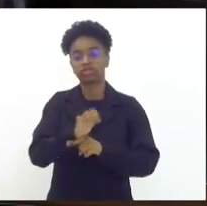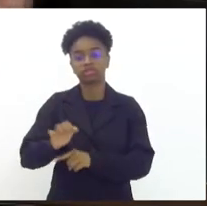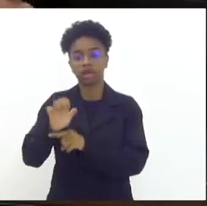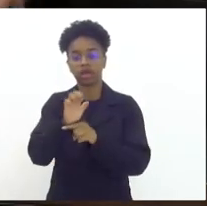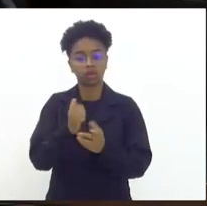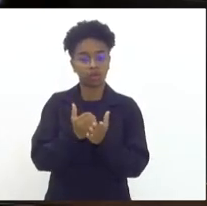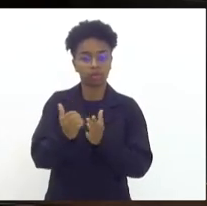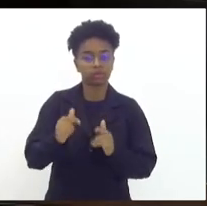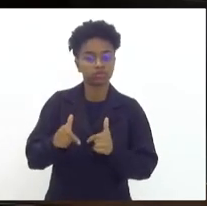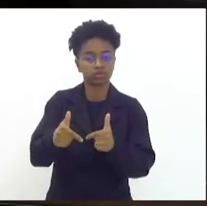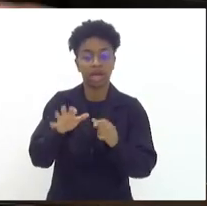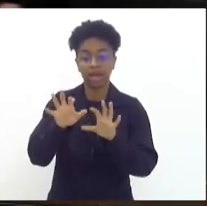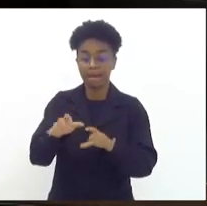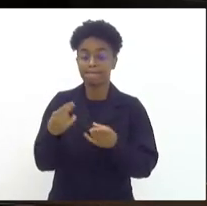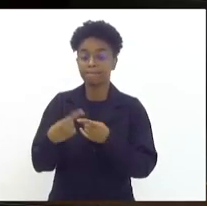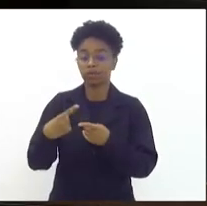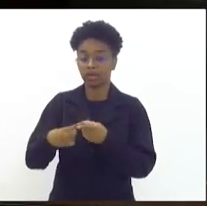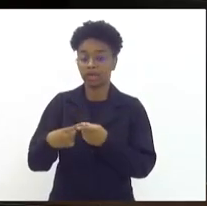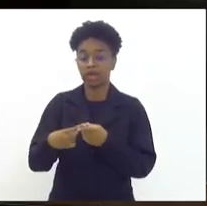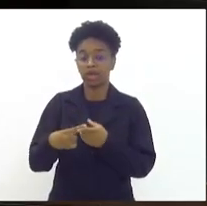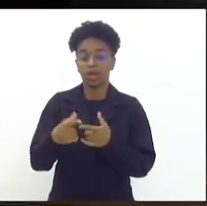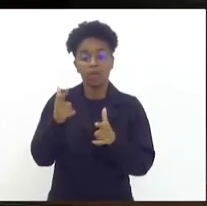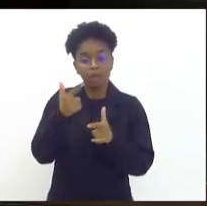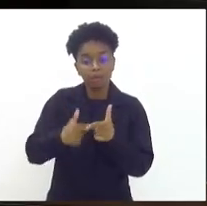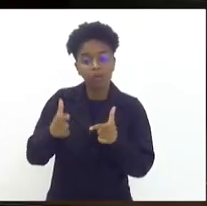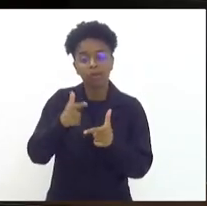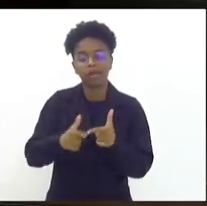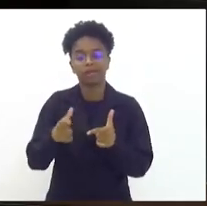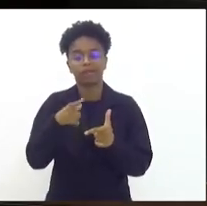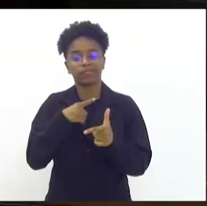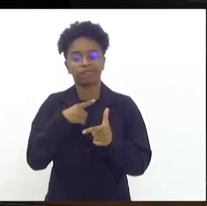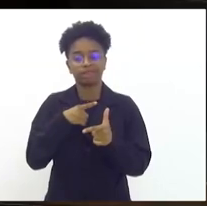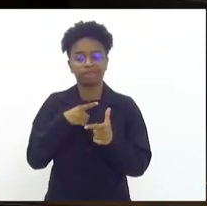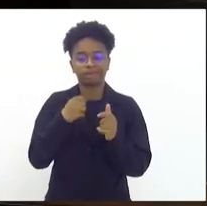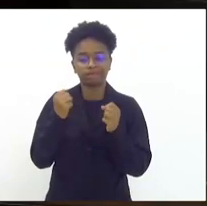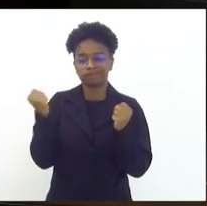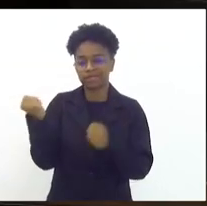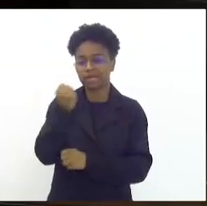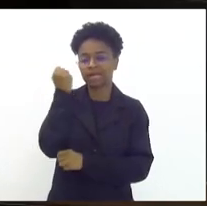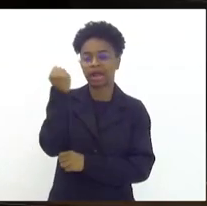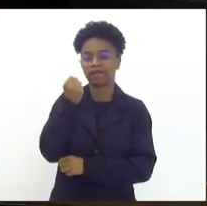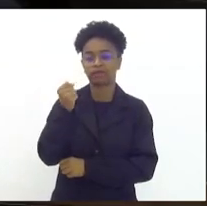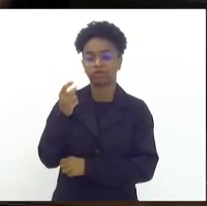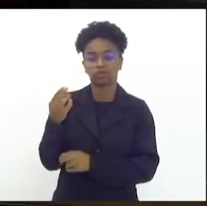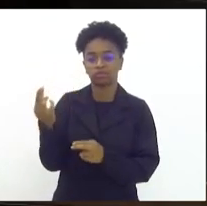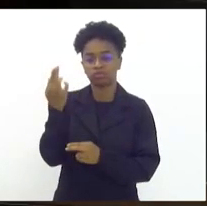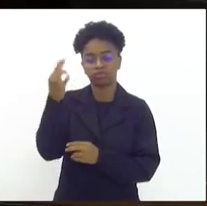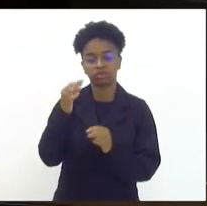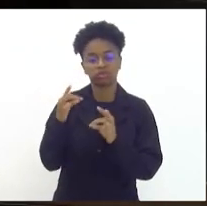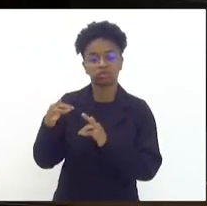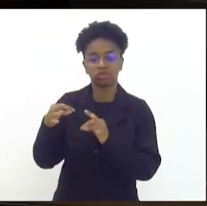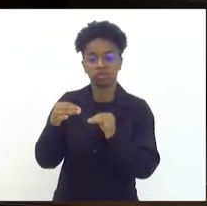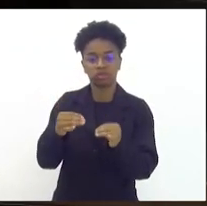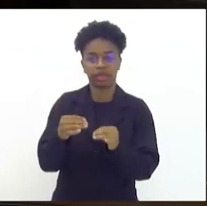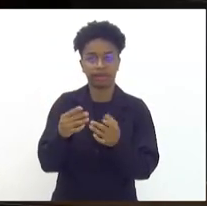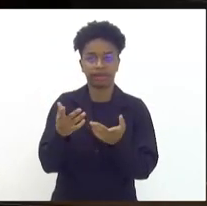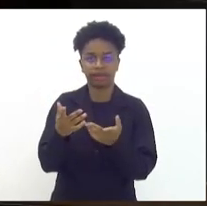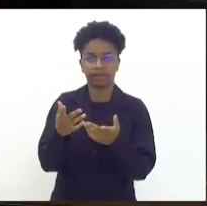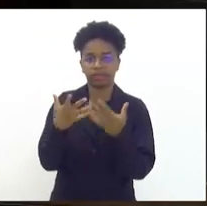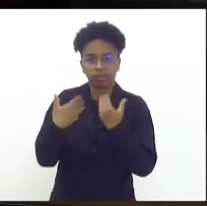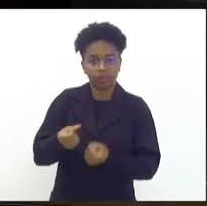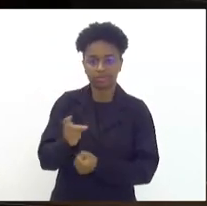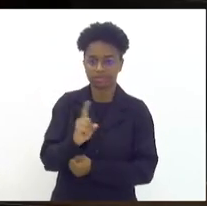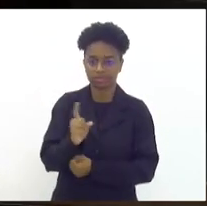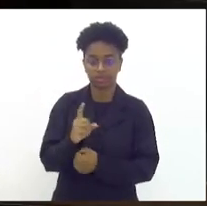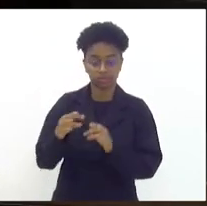a guerra fiscal chegou num estágio predatório tal em que ninguém mais pode ficar de fora todos perdem mas ninguém pode mais